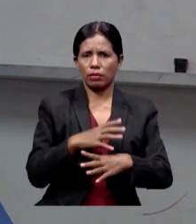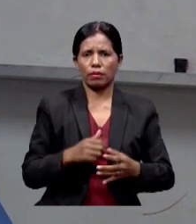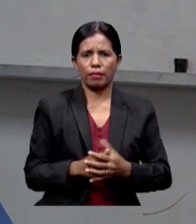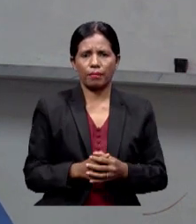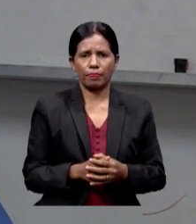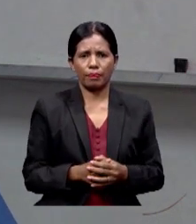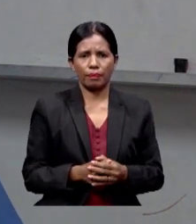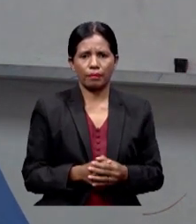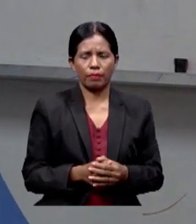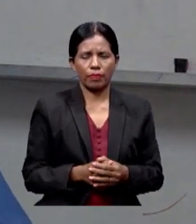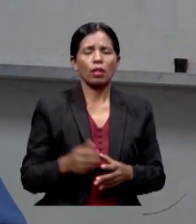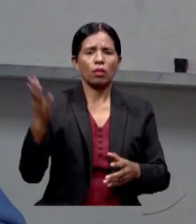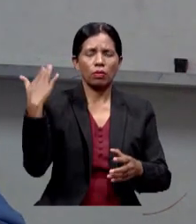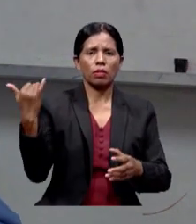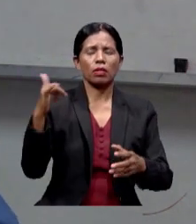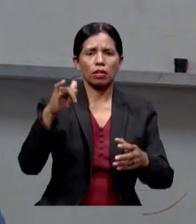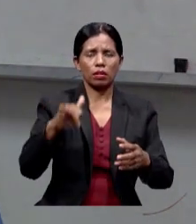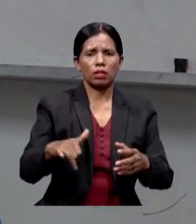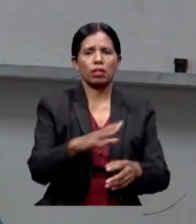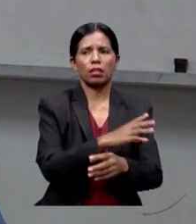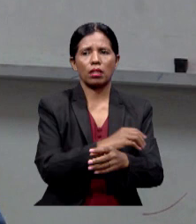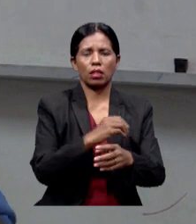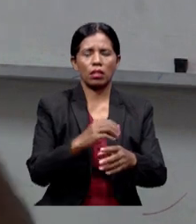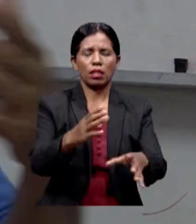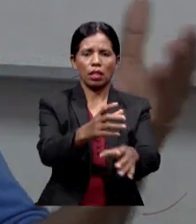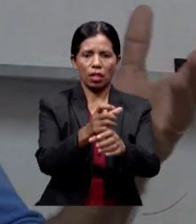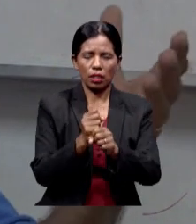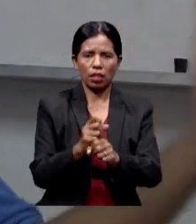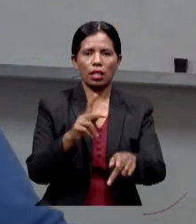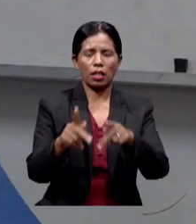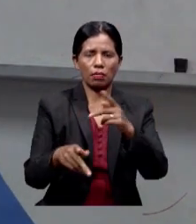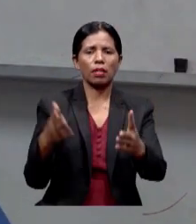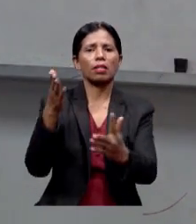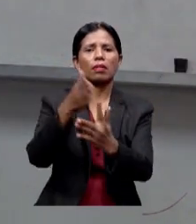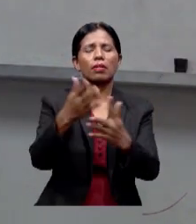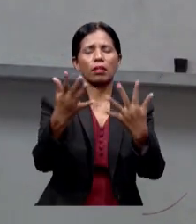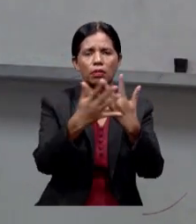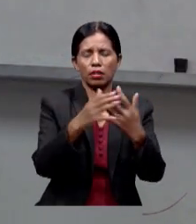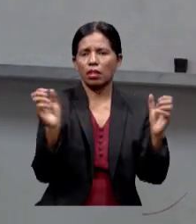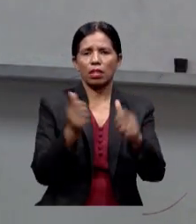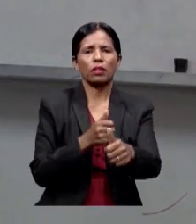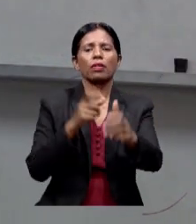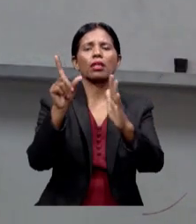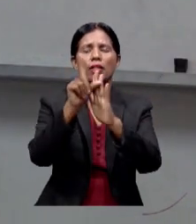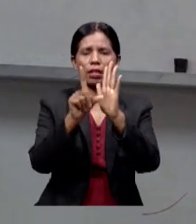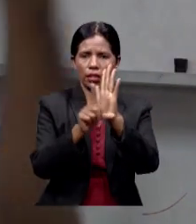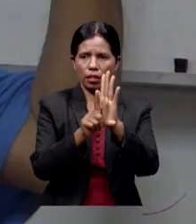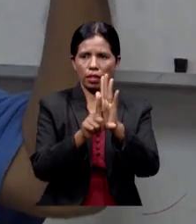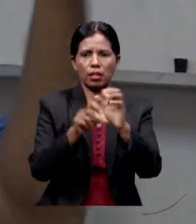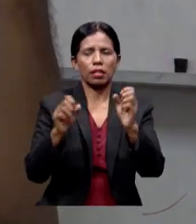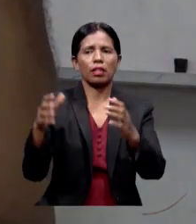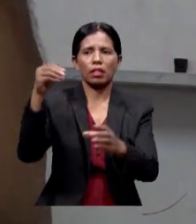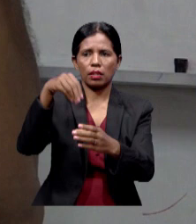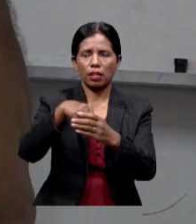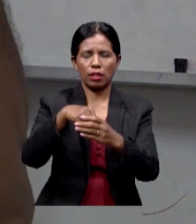Ema la tau tandit. Uluk siran esa panas-panas ta ya yang bakar ke ema mai sulan kare mai ne la pirli. Think sulan. Harti